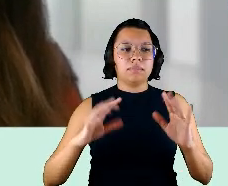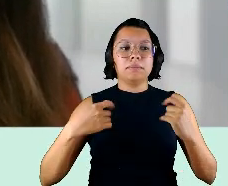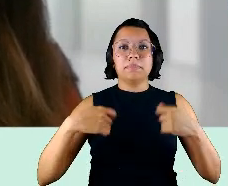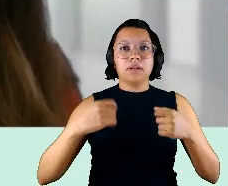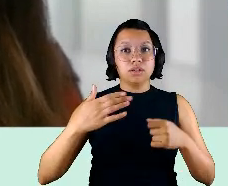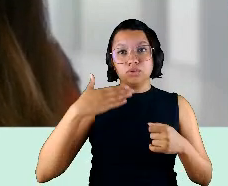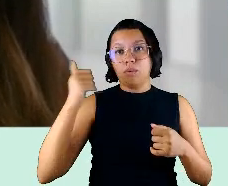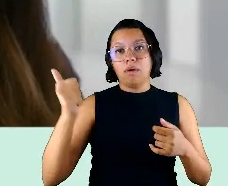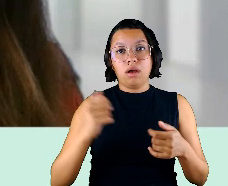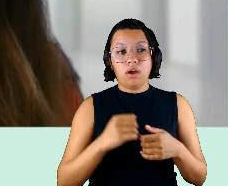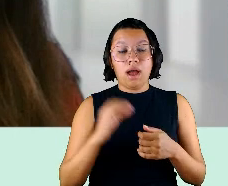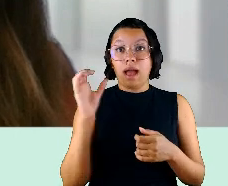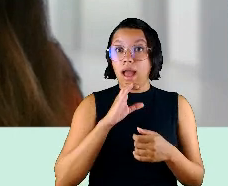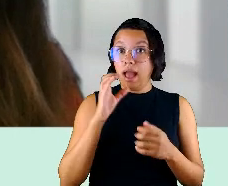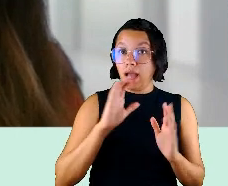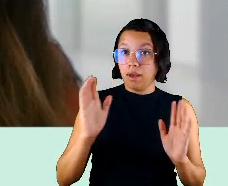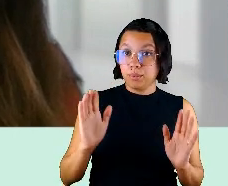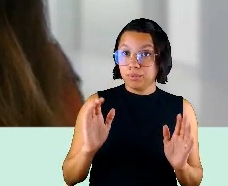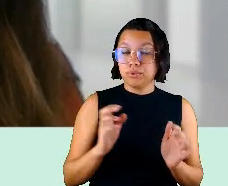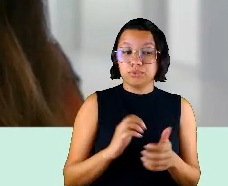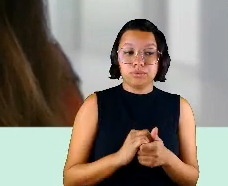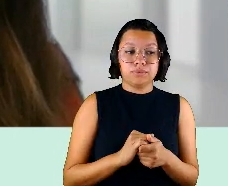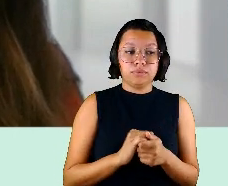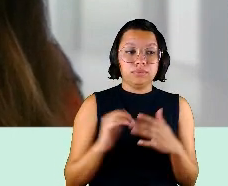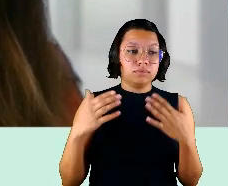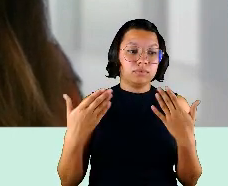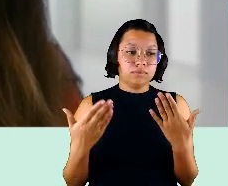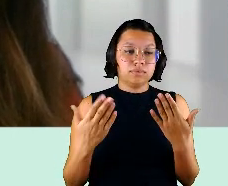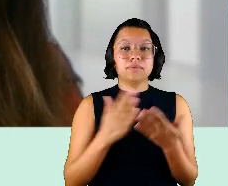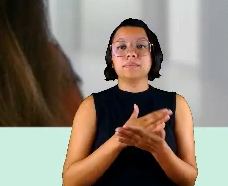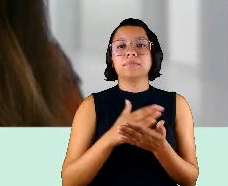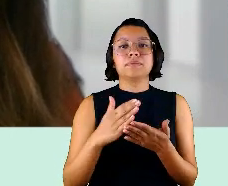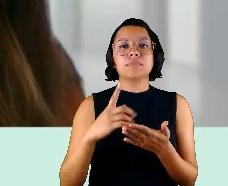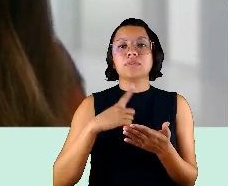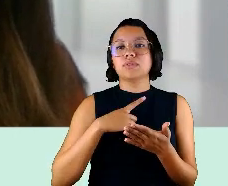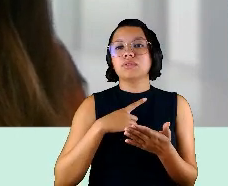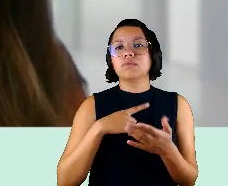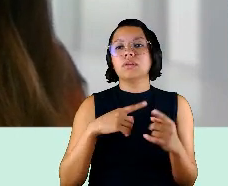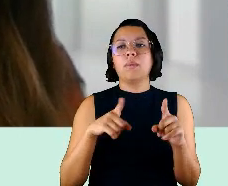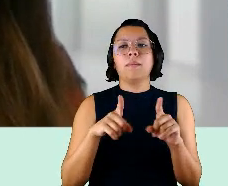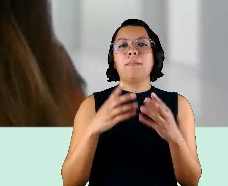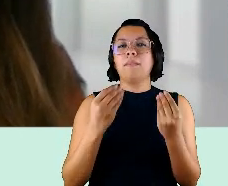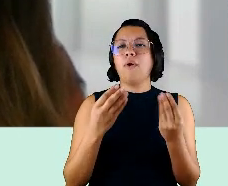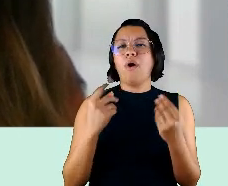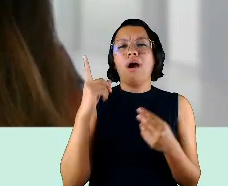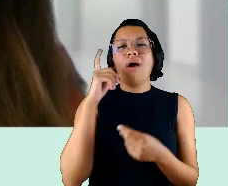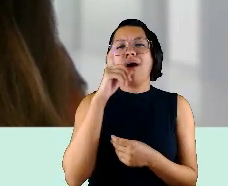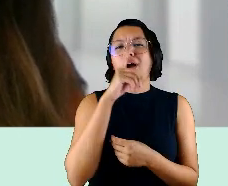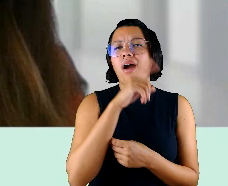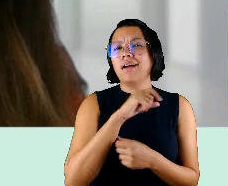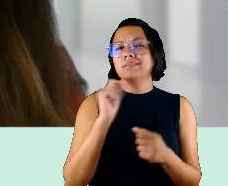melhoradas, né? E rapidamente. Então, no início, nós tivemos tanta dificuldade para